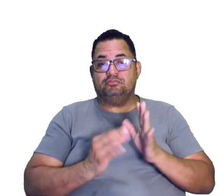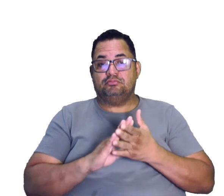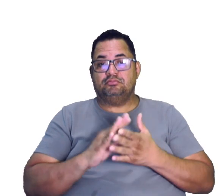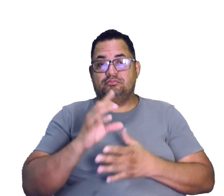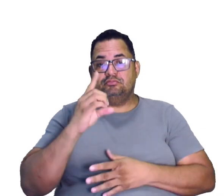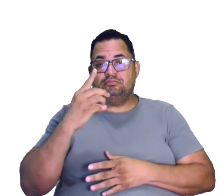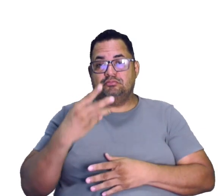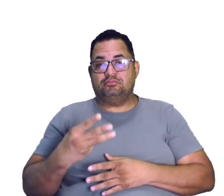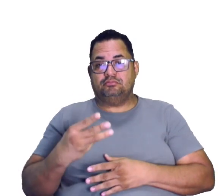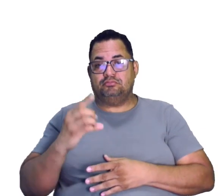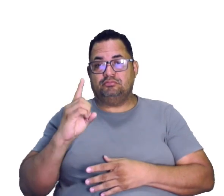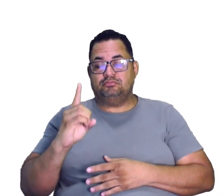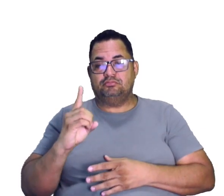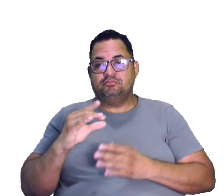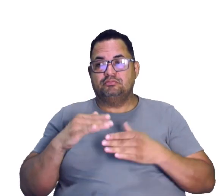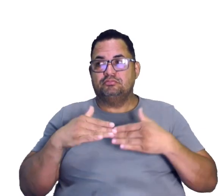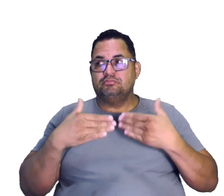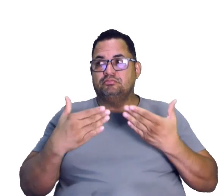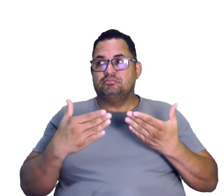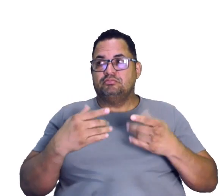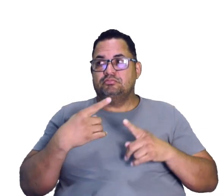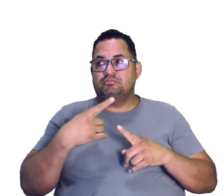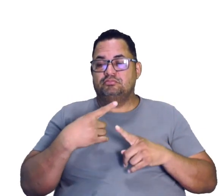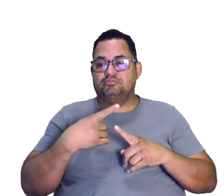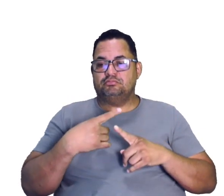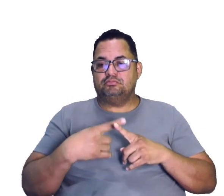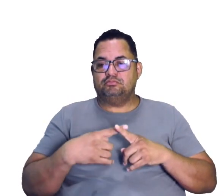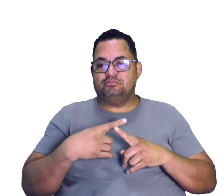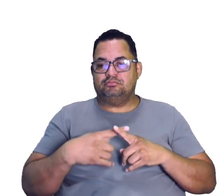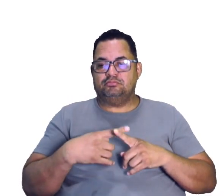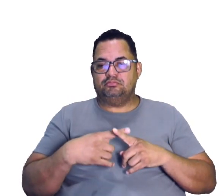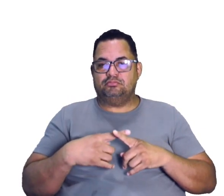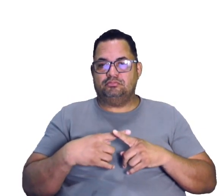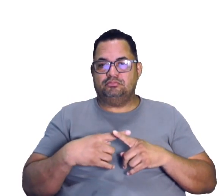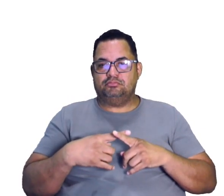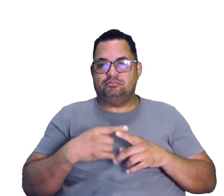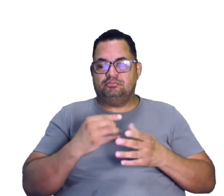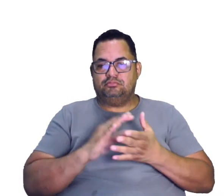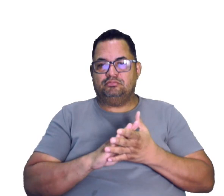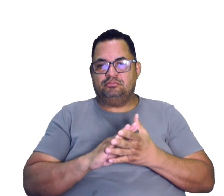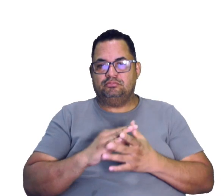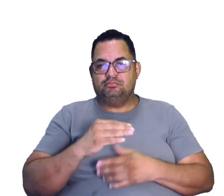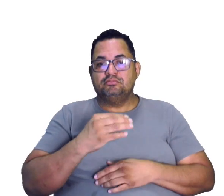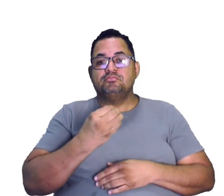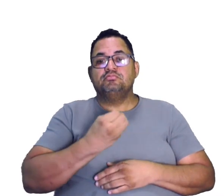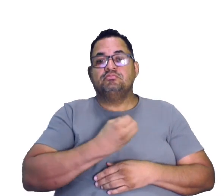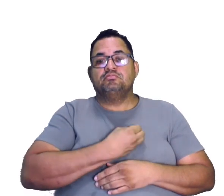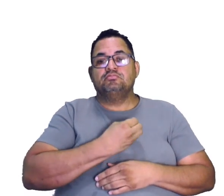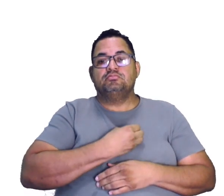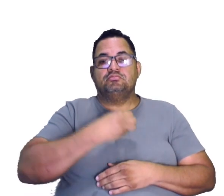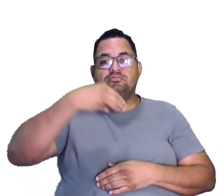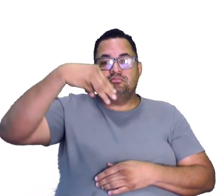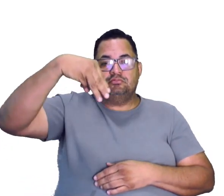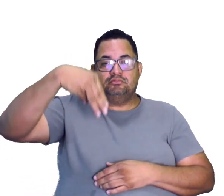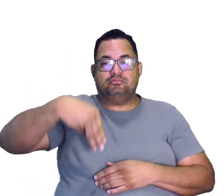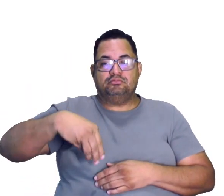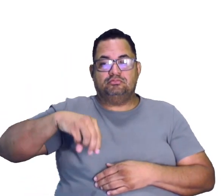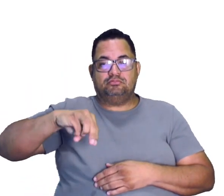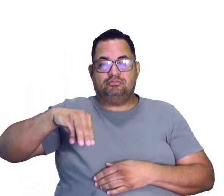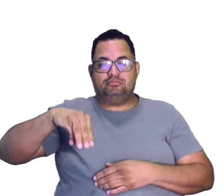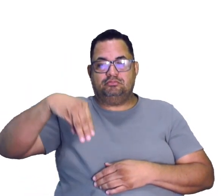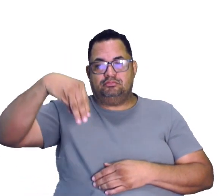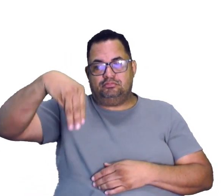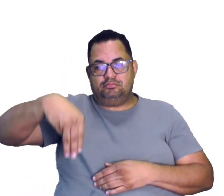que está sendo tridimensional? Justamente através dessa expressão aqui, né, o metro cúbico,